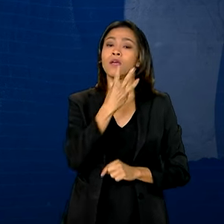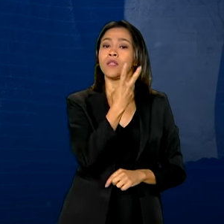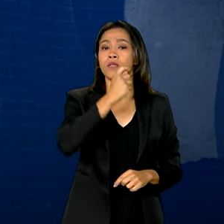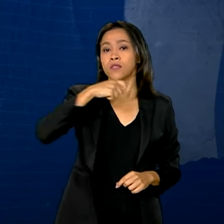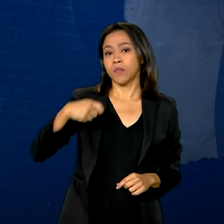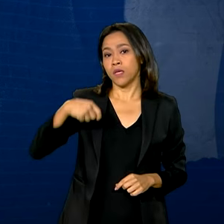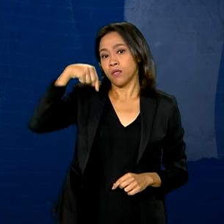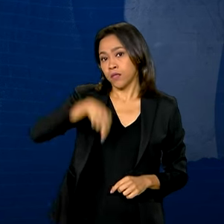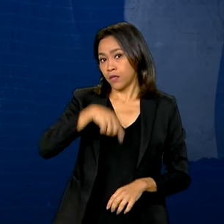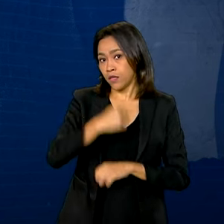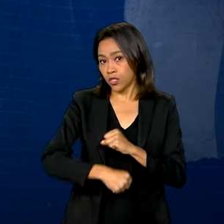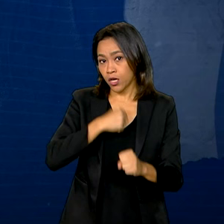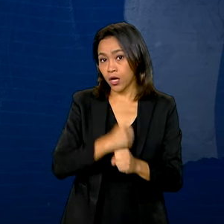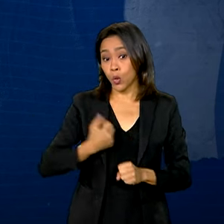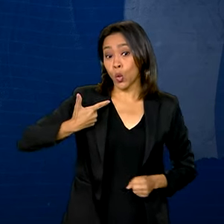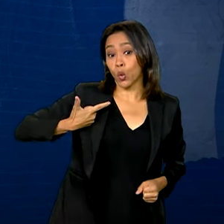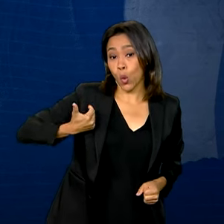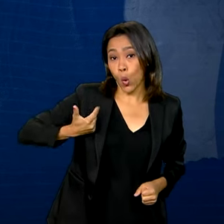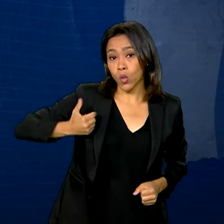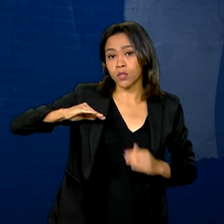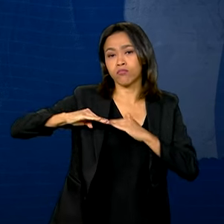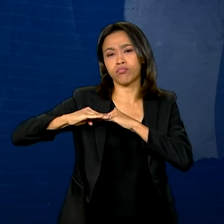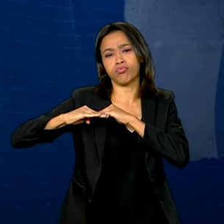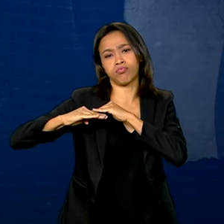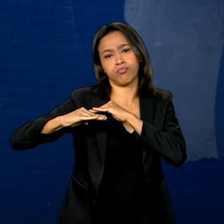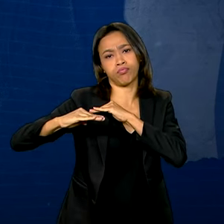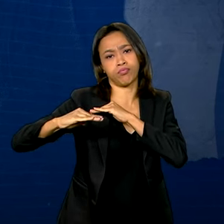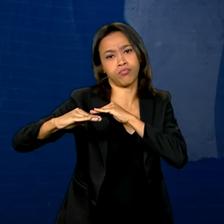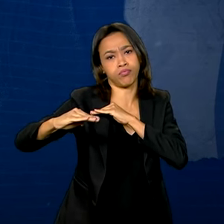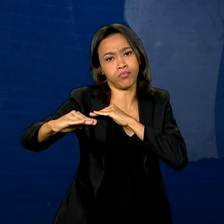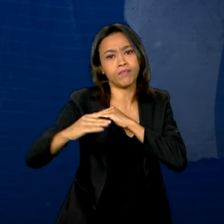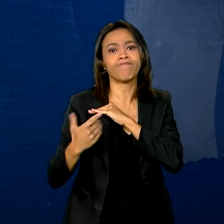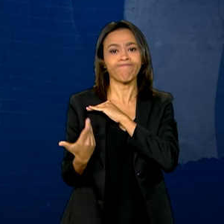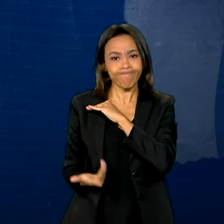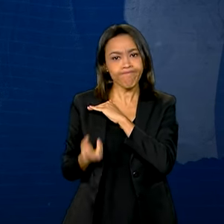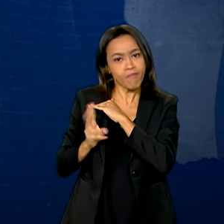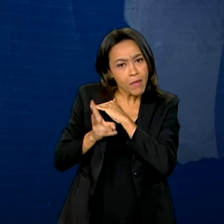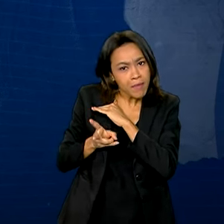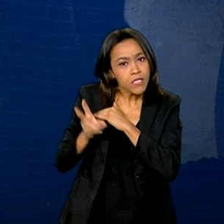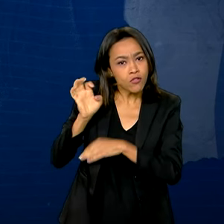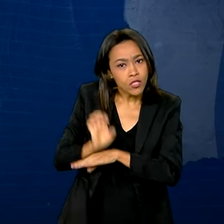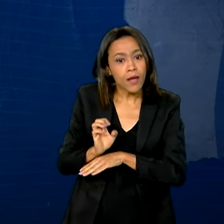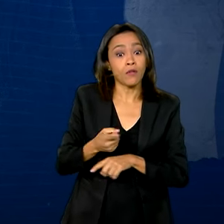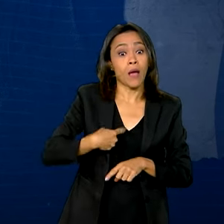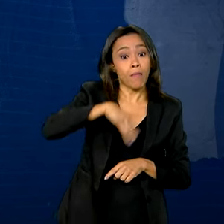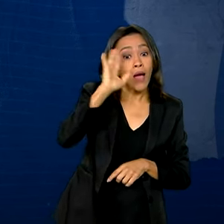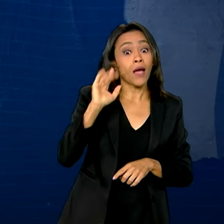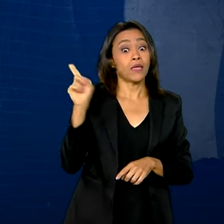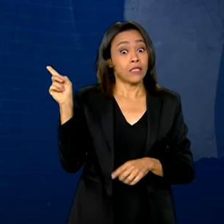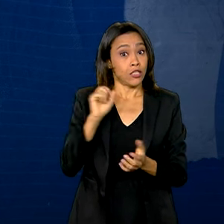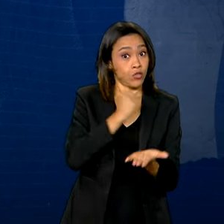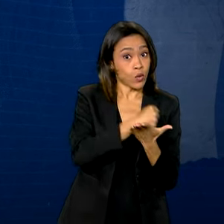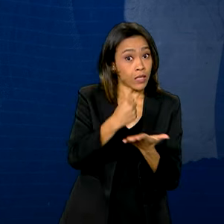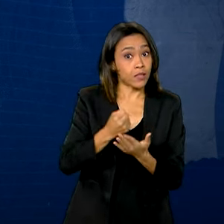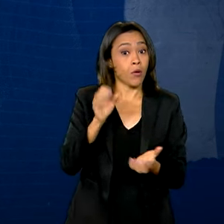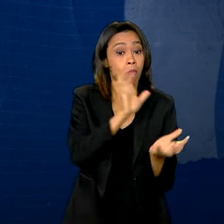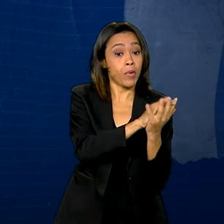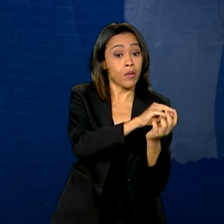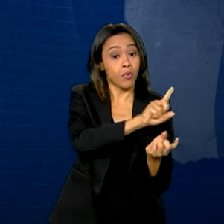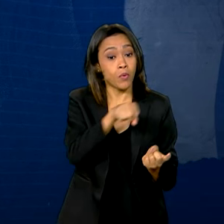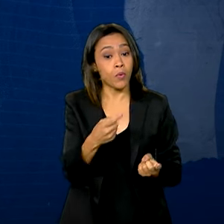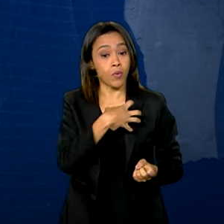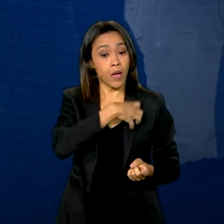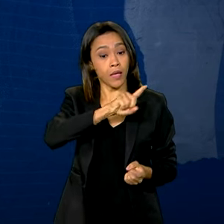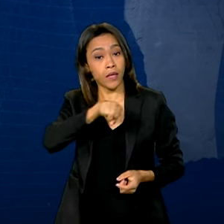2024. 12 permaneceram estáveis. As maiores taxas de desemprego foram de Pernambuco, Bahia e